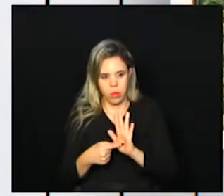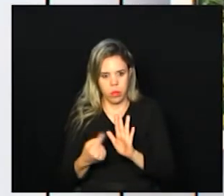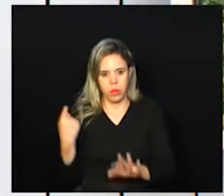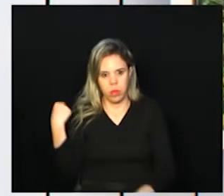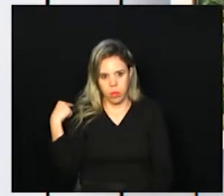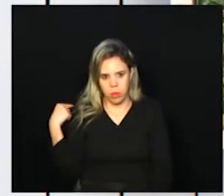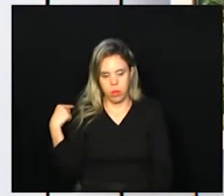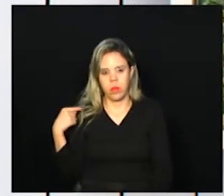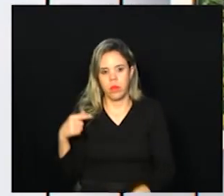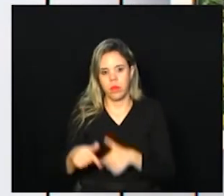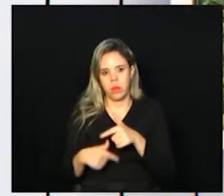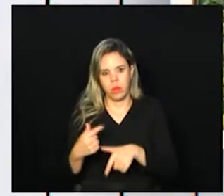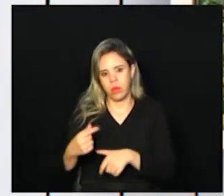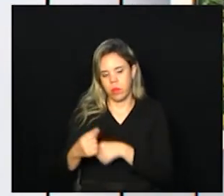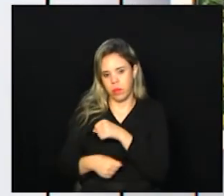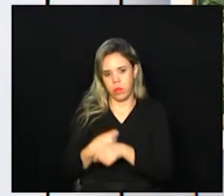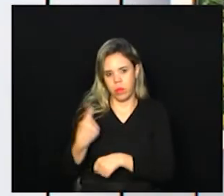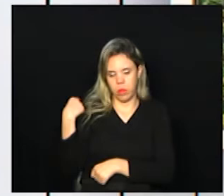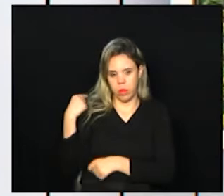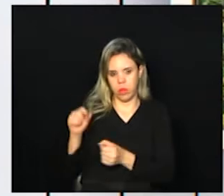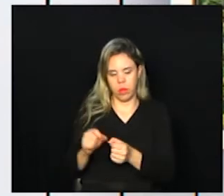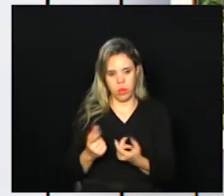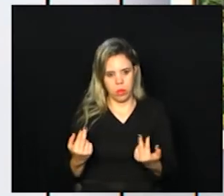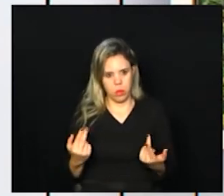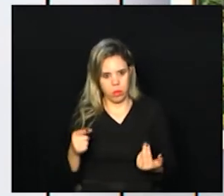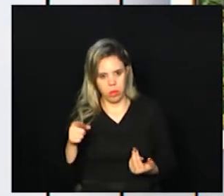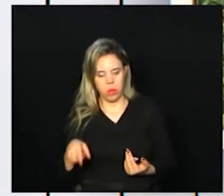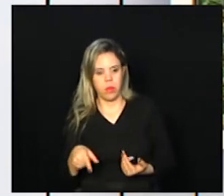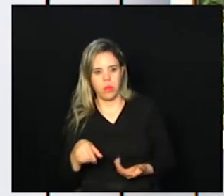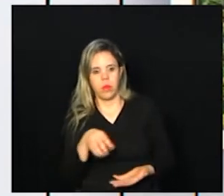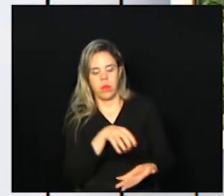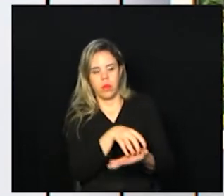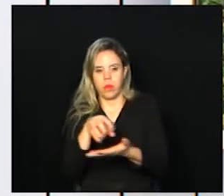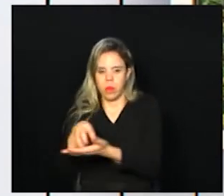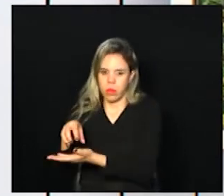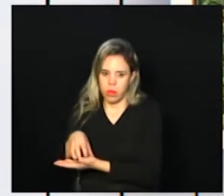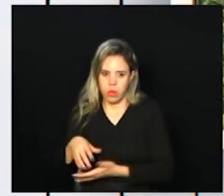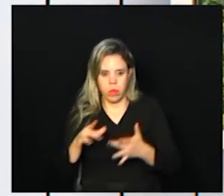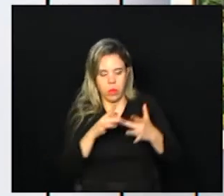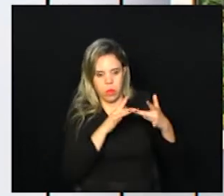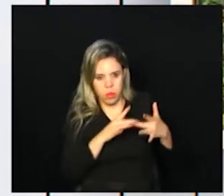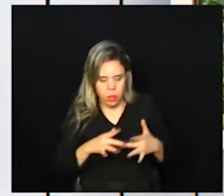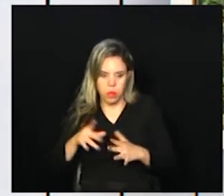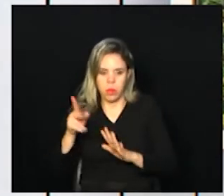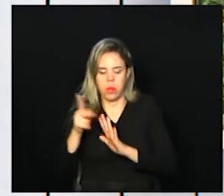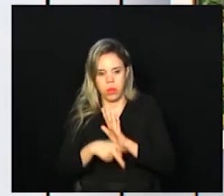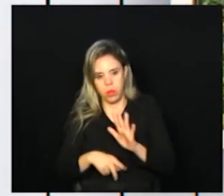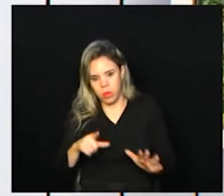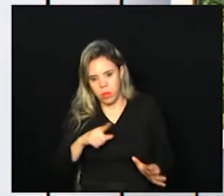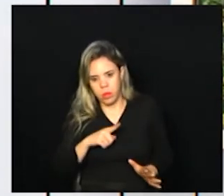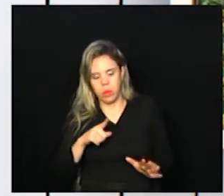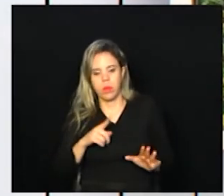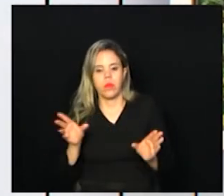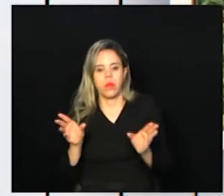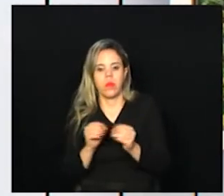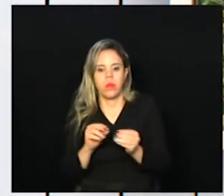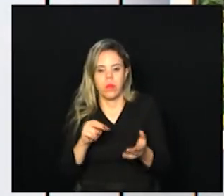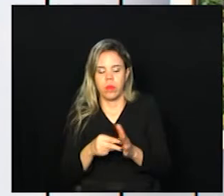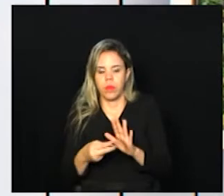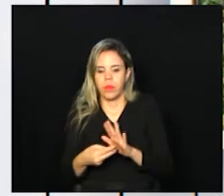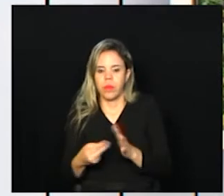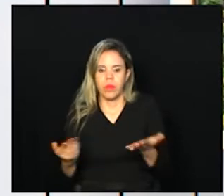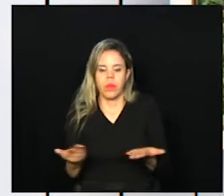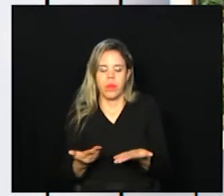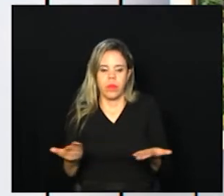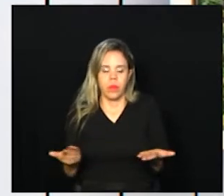legislatura passada que fazia exatamente isso, a rede integrada, né? E nesse projeto, por exemplo, essa definição que hoje está